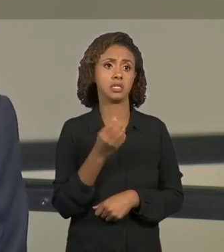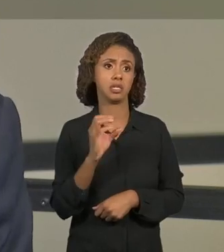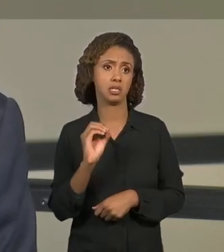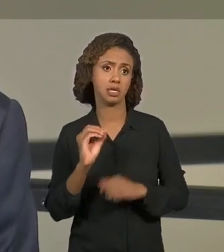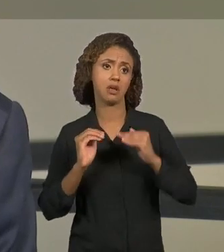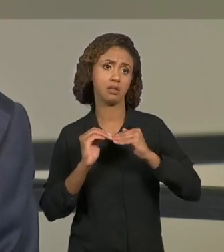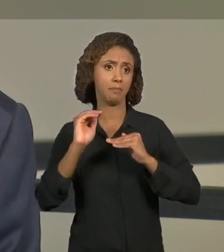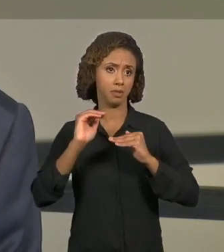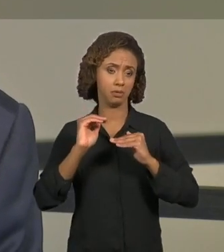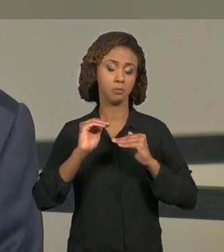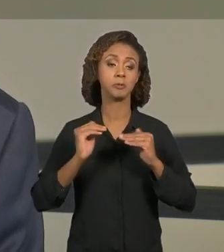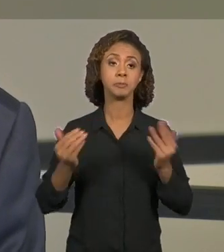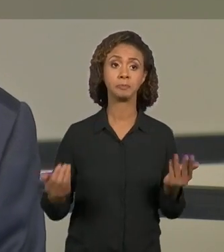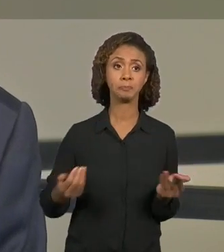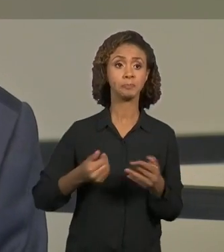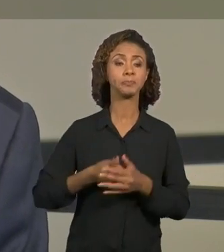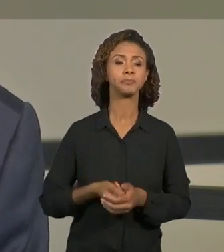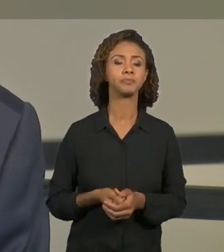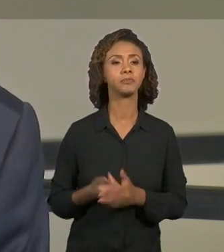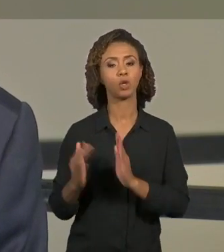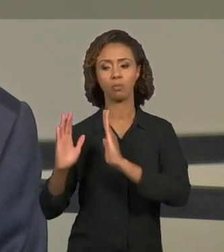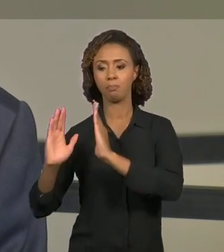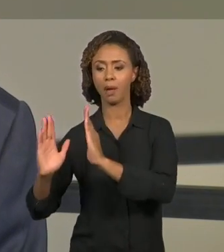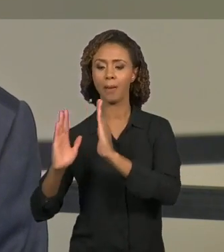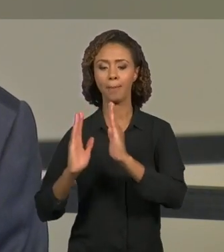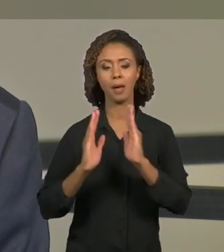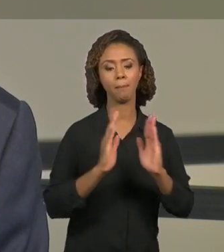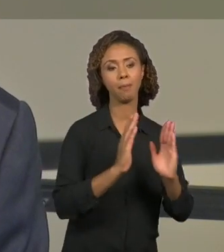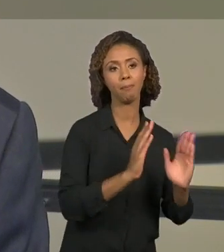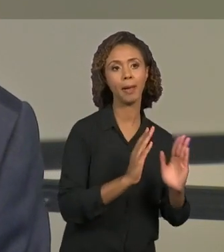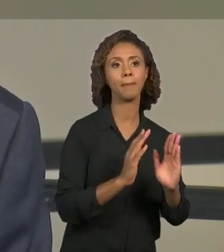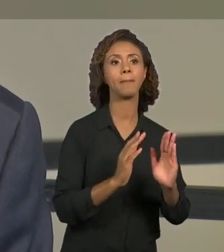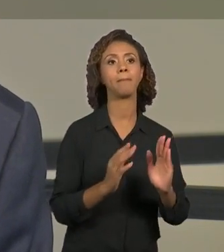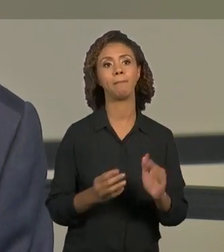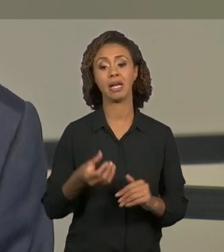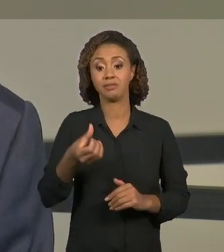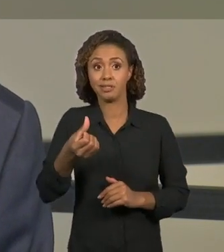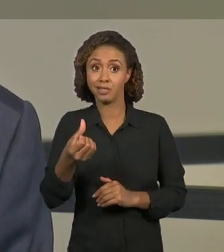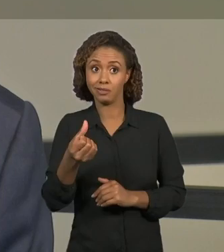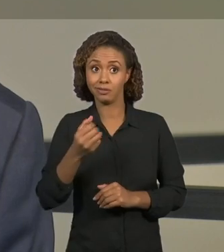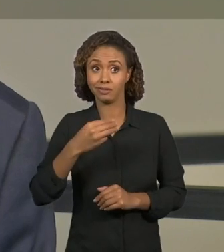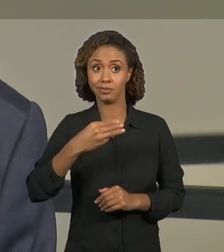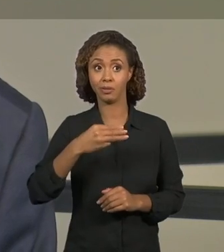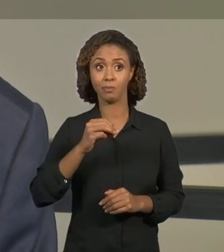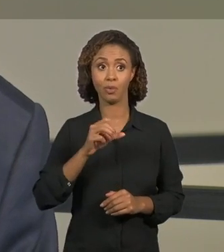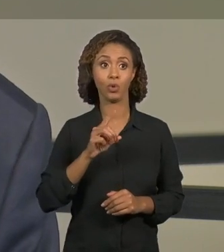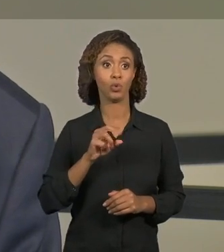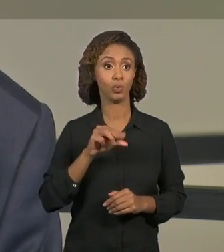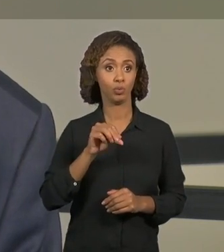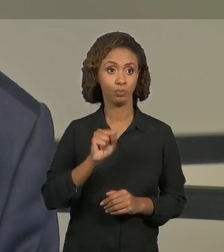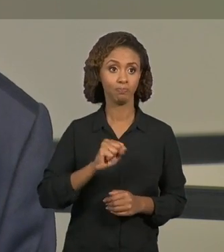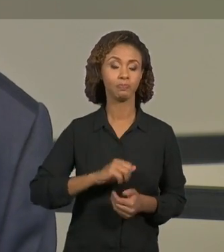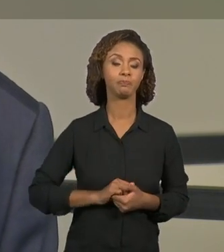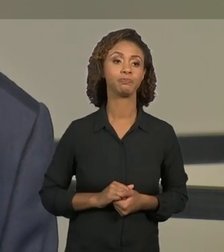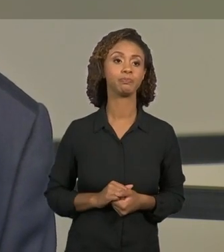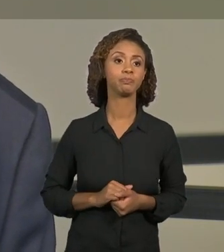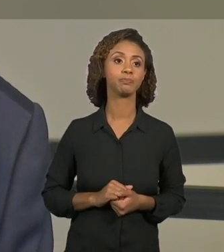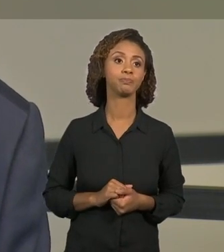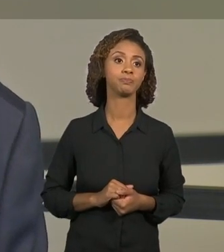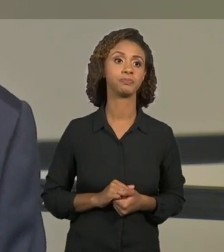horas né então nós vamos ter eu seis modos que agora é estarão valendo né é seriam